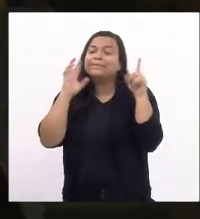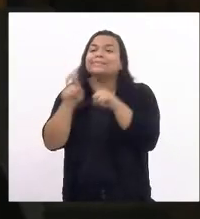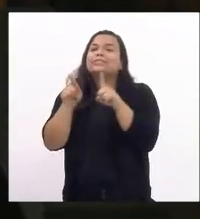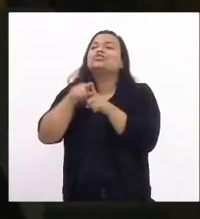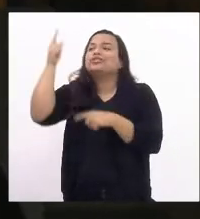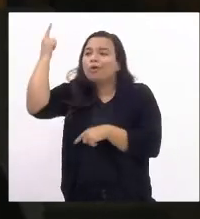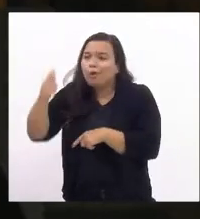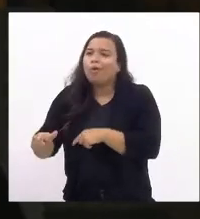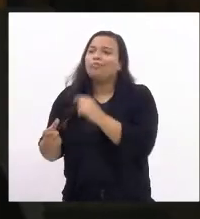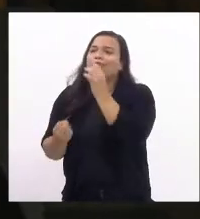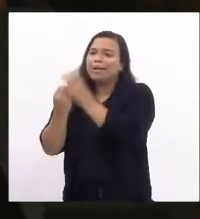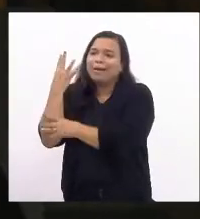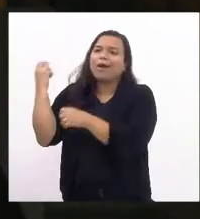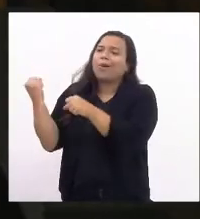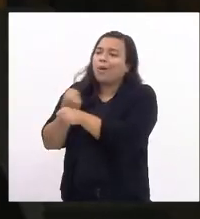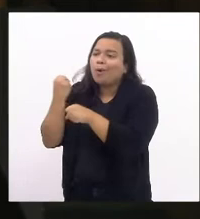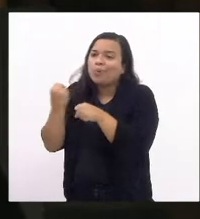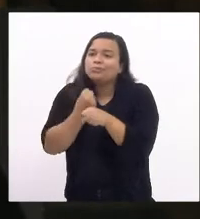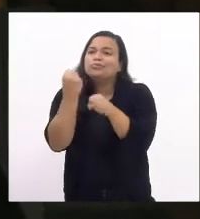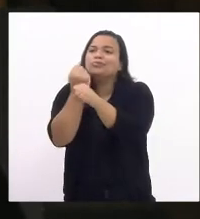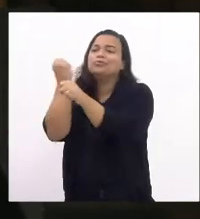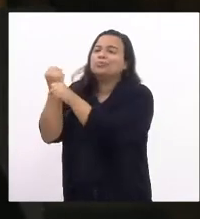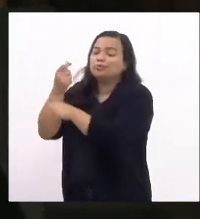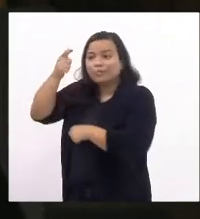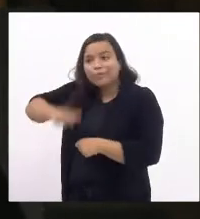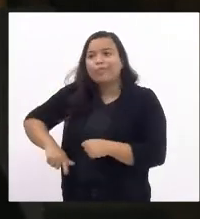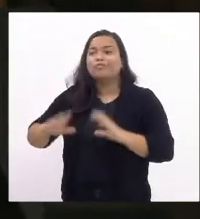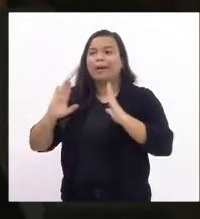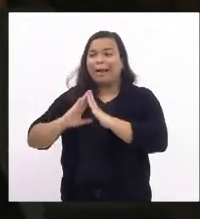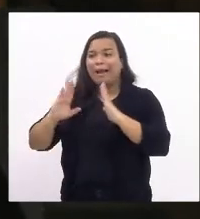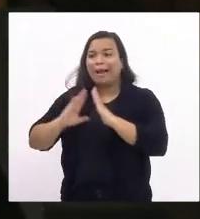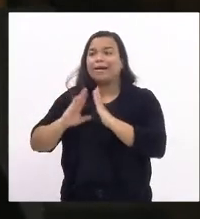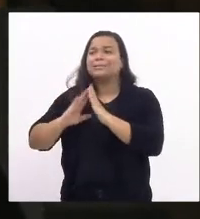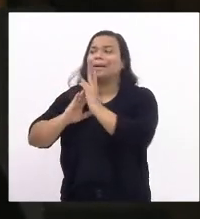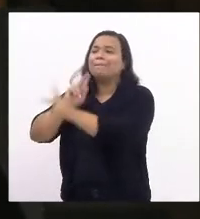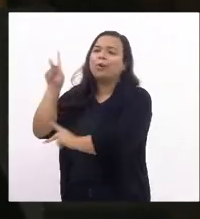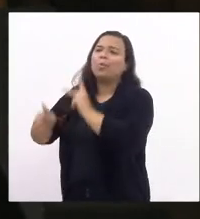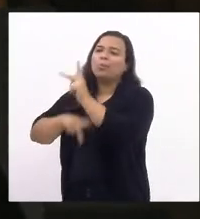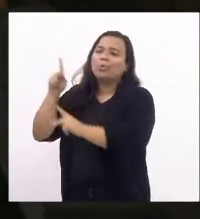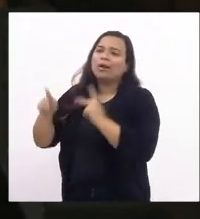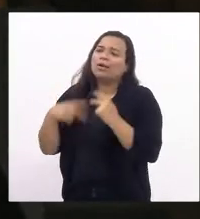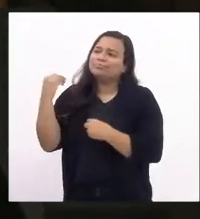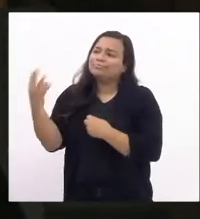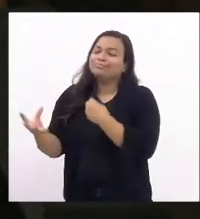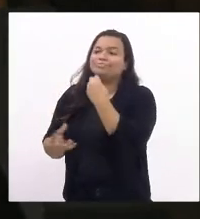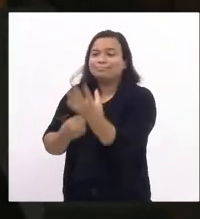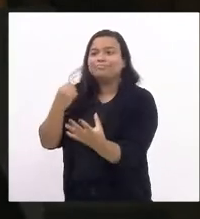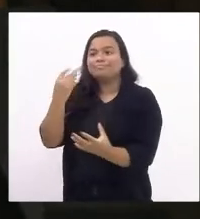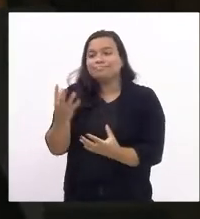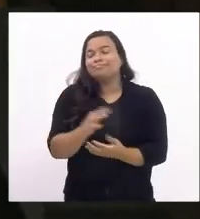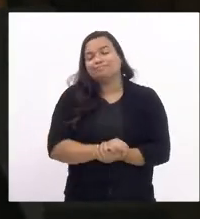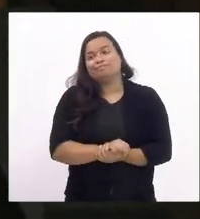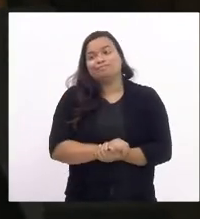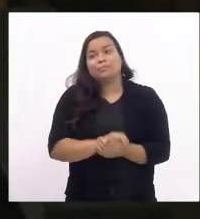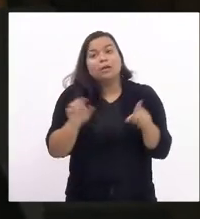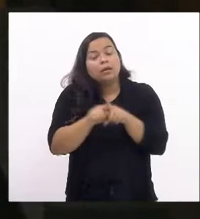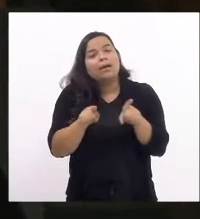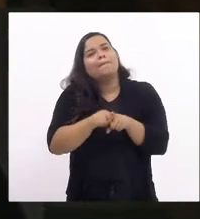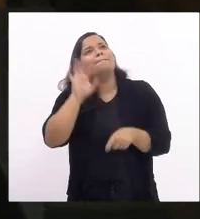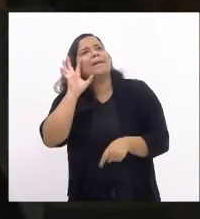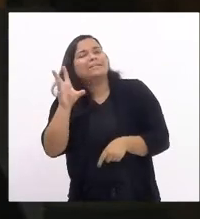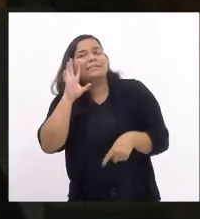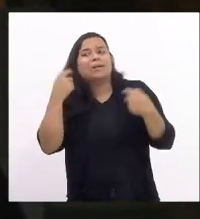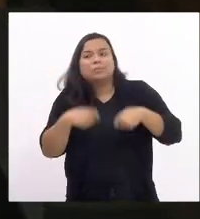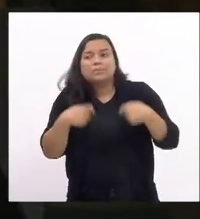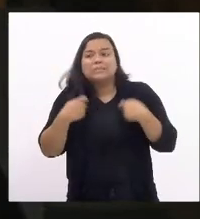reconstrução de habitações populares para as pessoas. Nós precisamos pensar